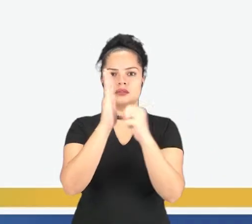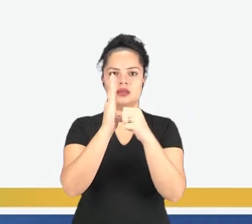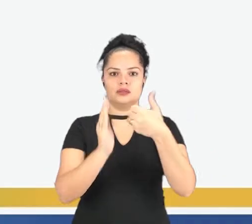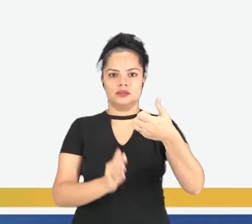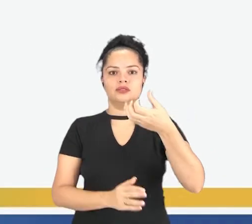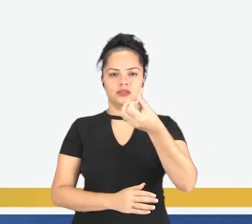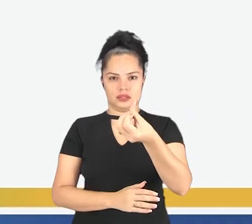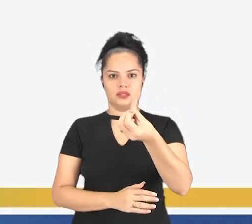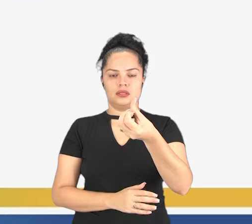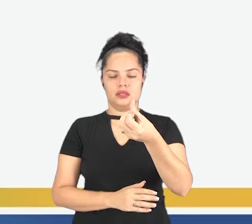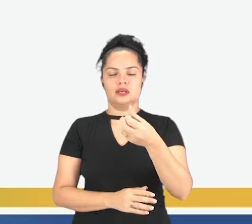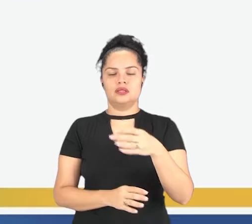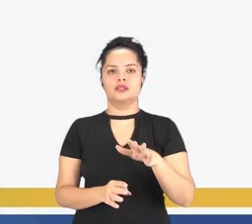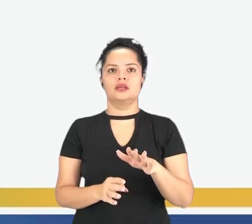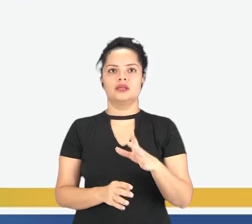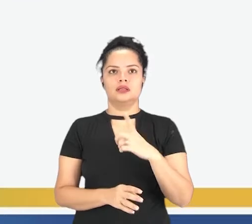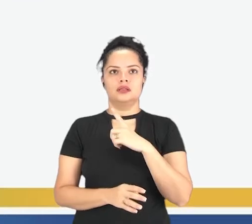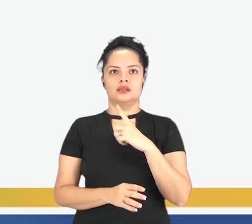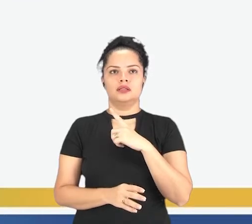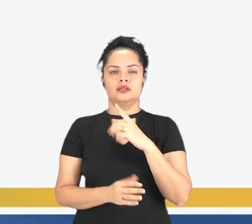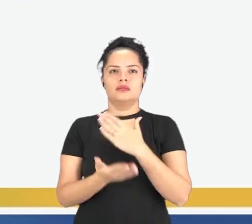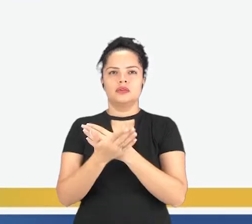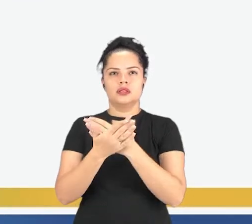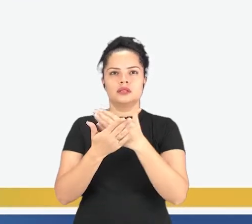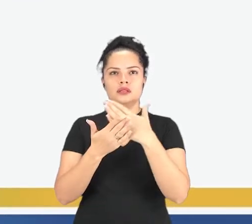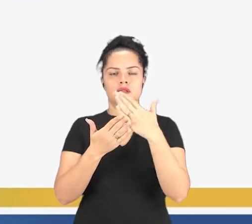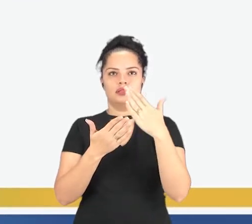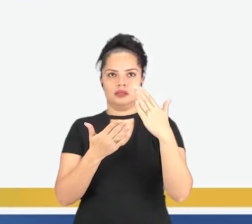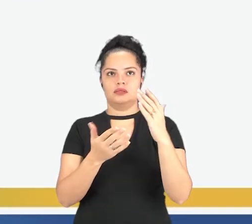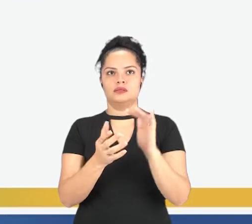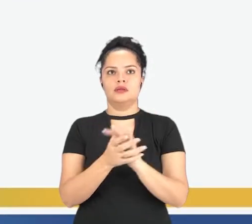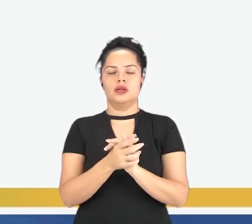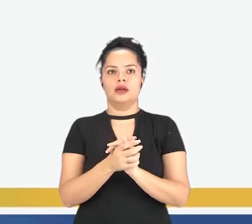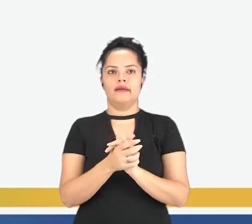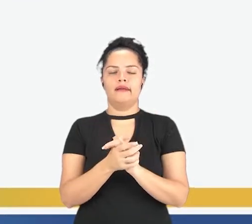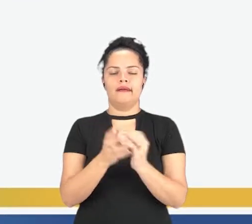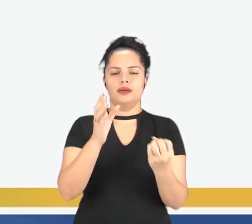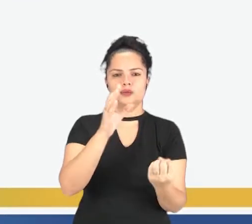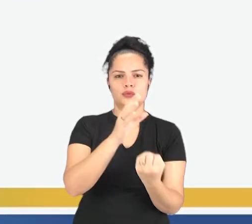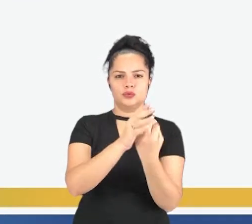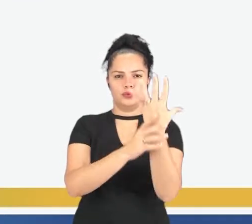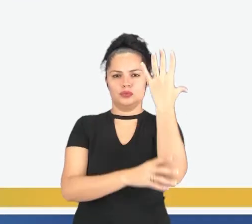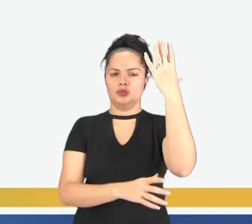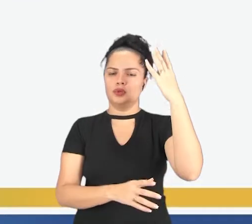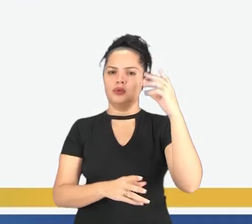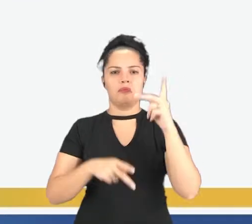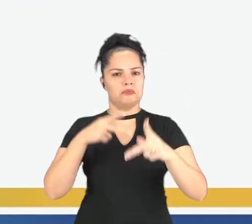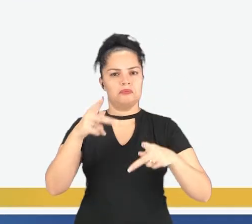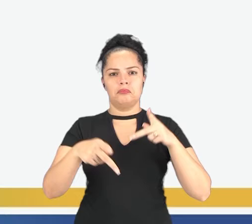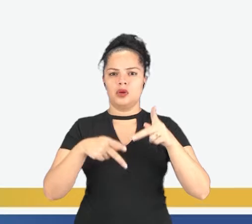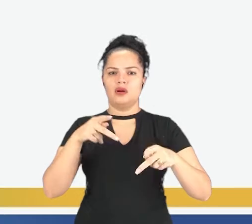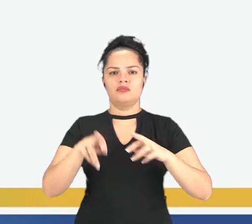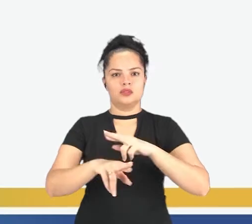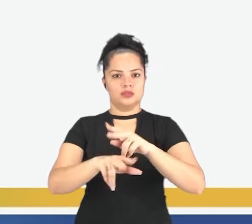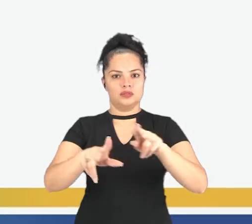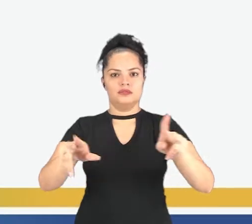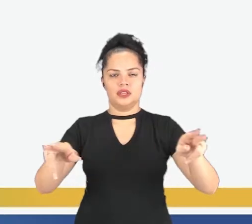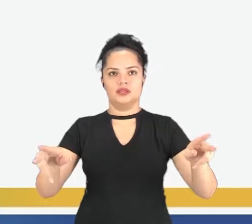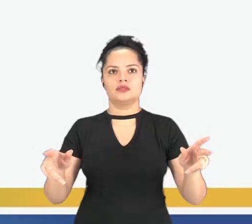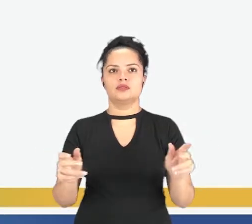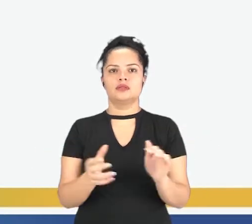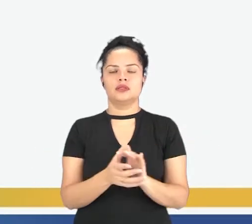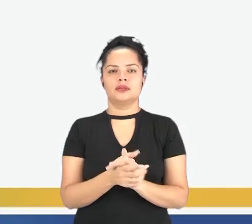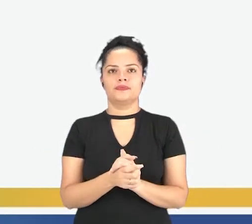século VIII e o século IX. A origem deles é incerta, né? Pode surgir de vários povos, os toltecas e outros,